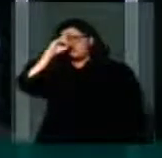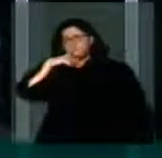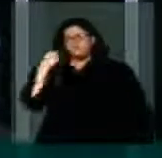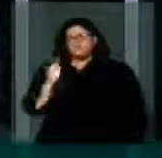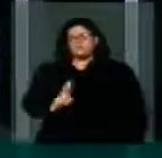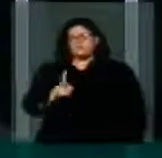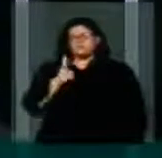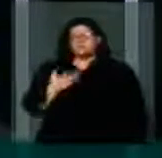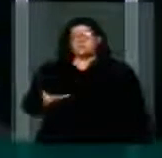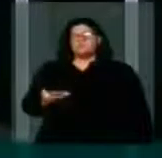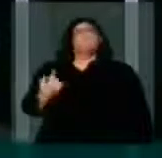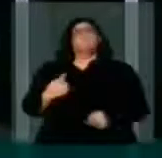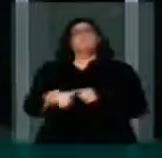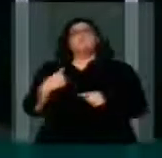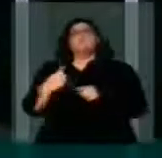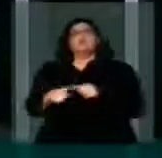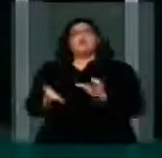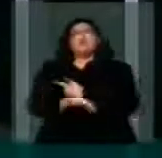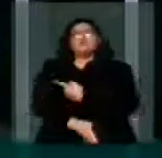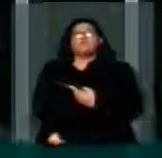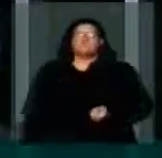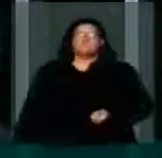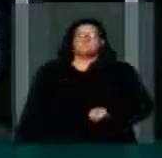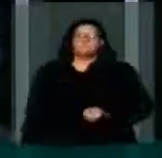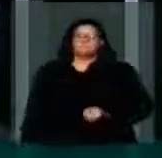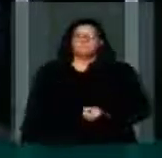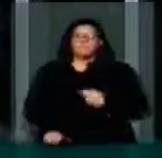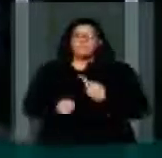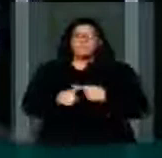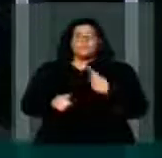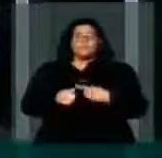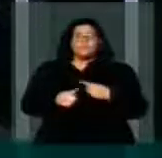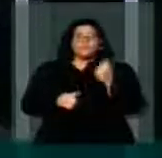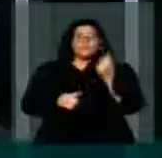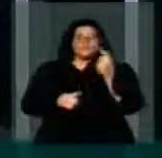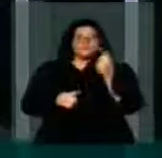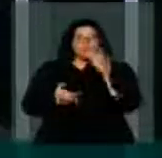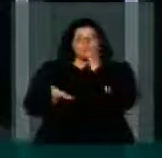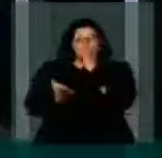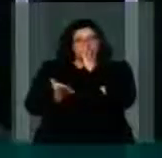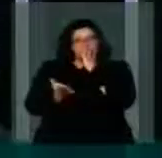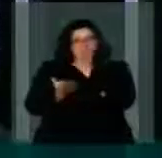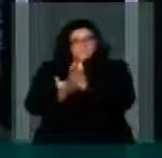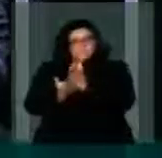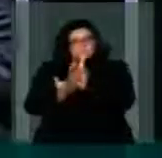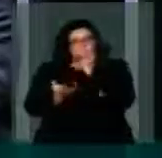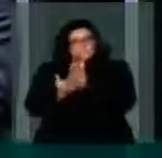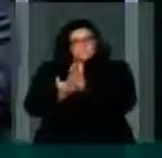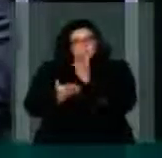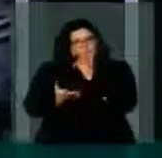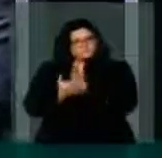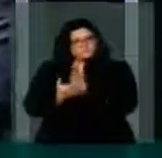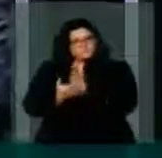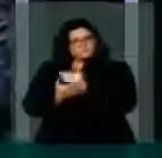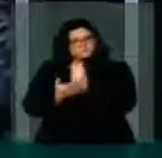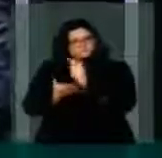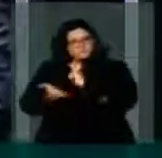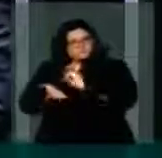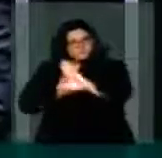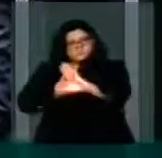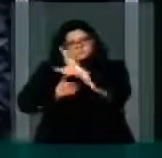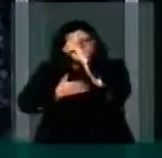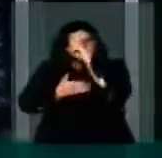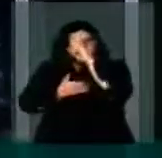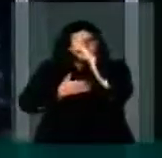hospitais. E por que isso acontece? Porque muito do dinheiro que deveria ser, e aliás, é importante que você que nos